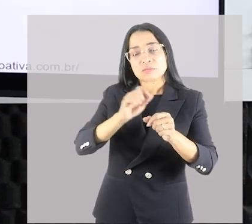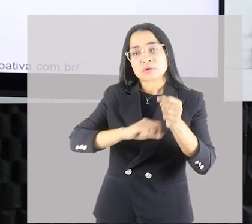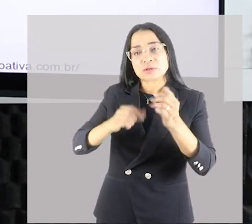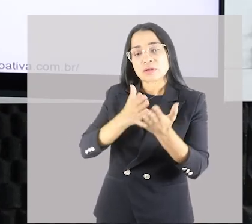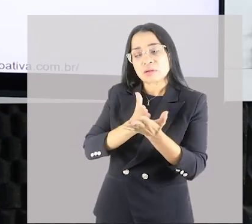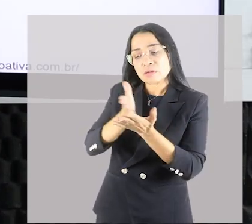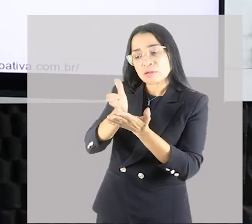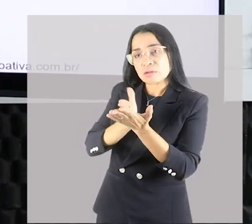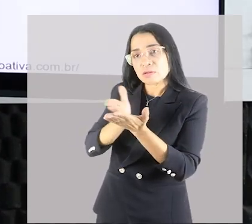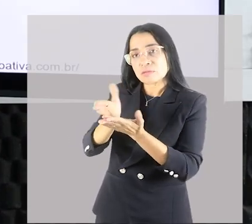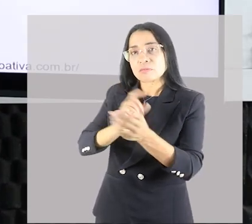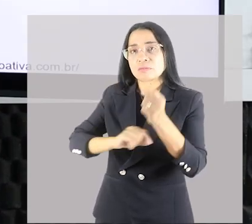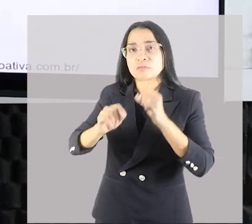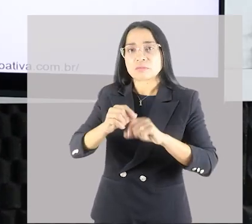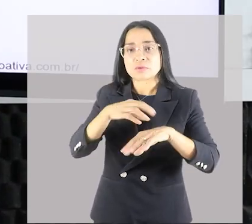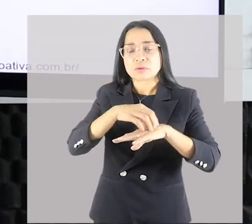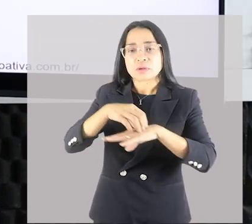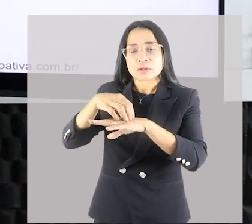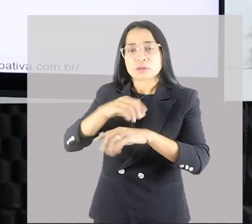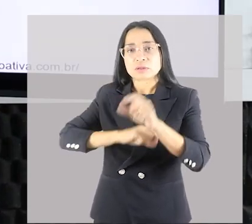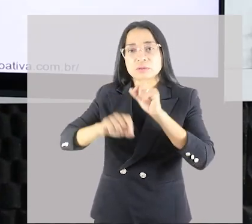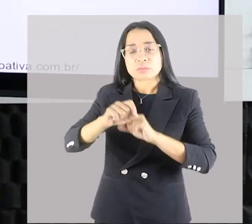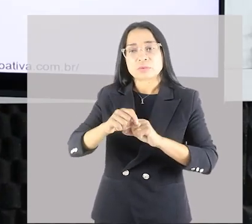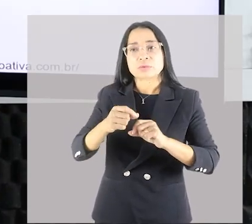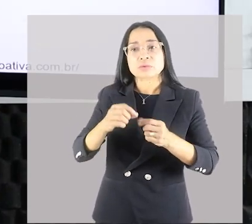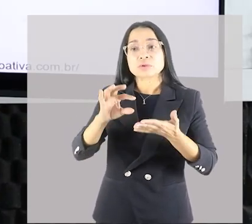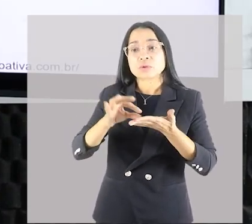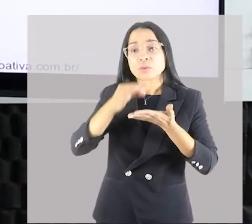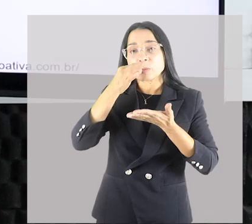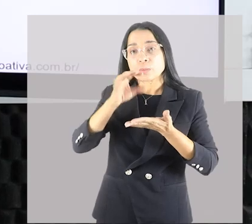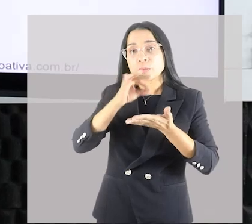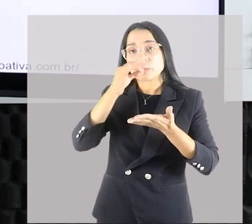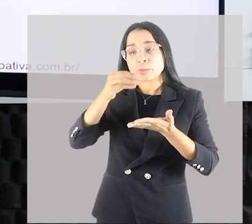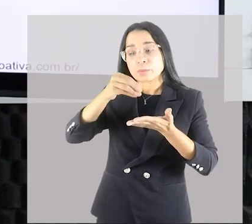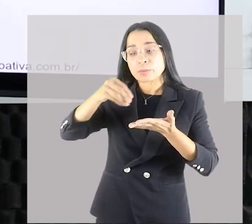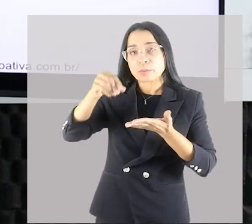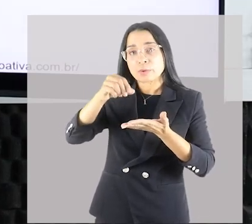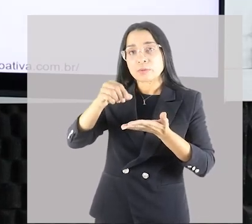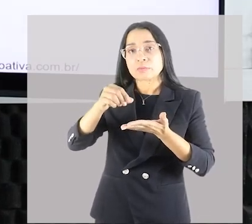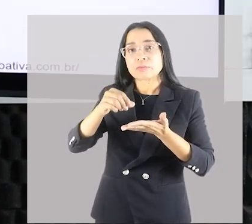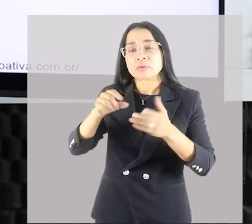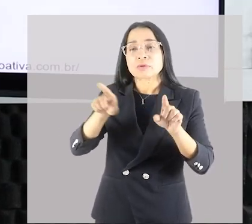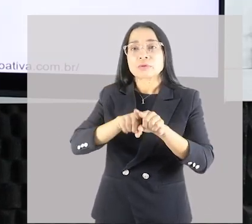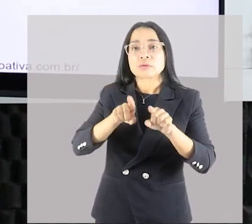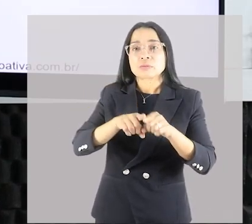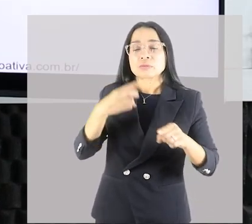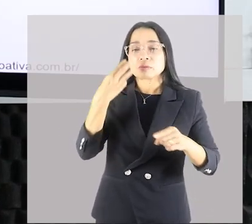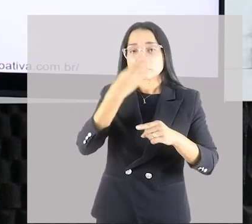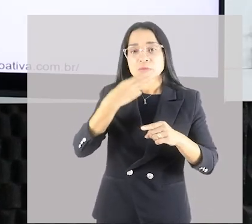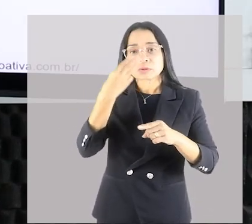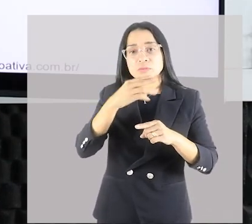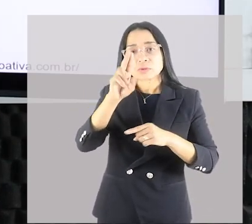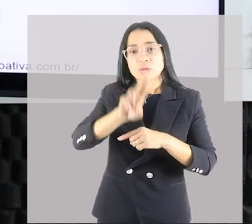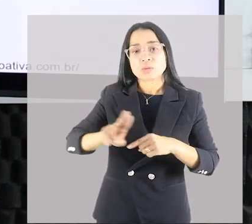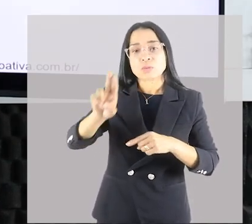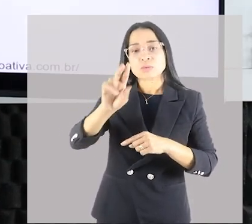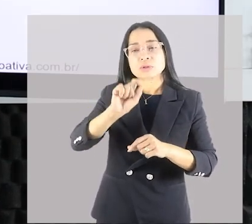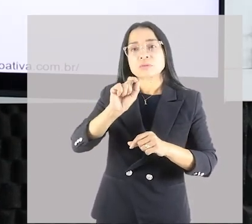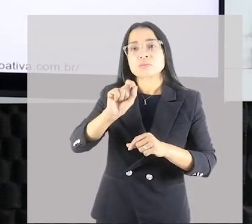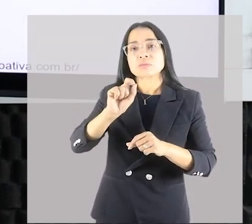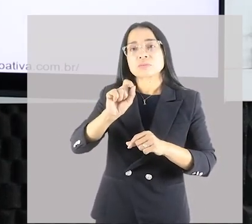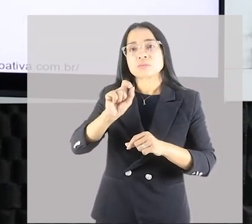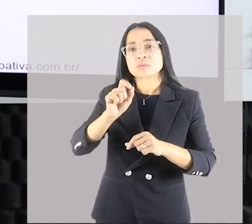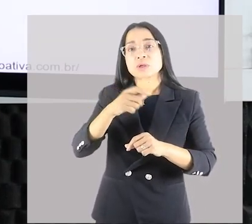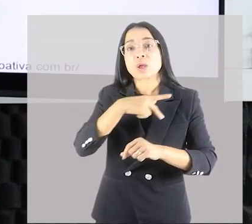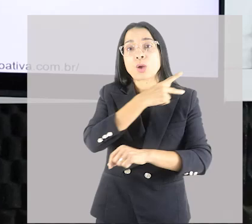vias para transporte dessas matérias. Então, eles utilizavam o trem. E aí, para